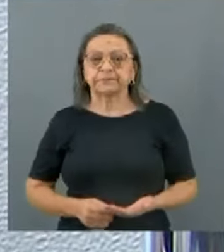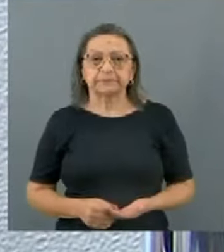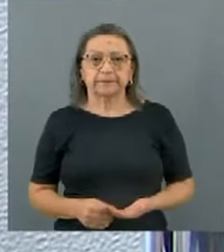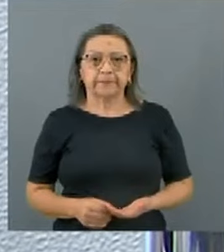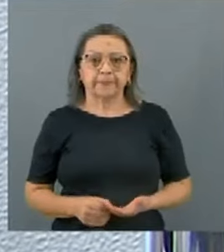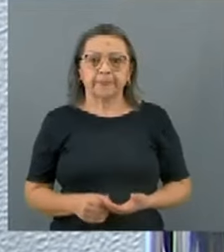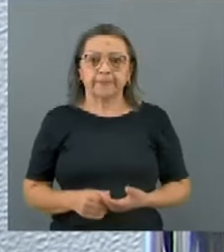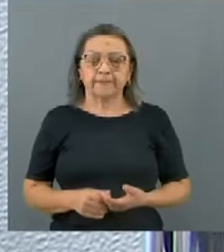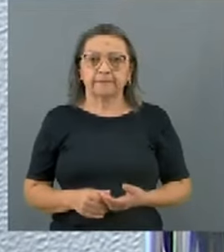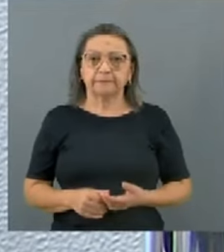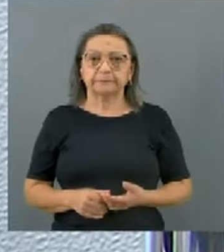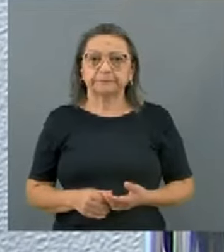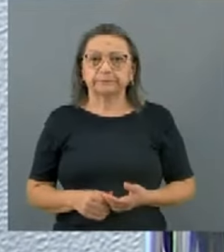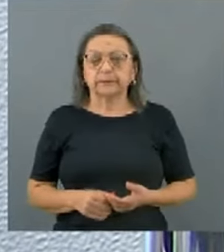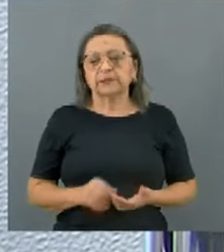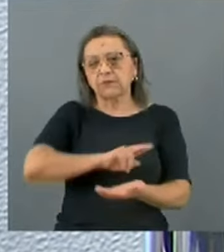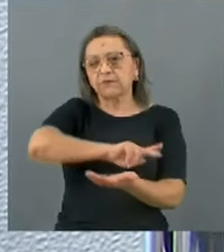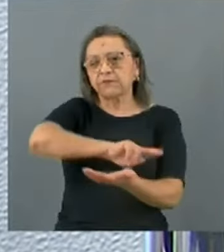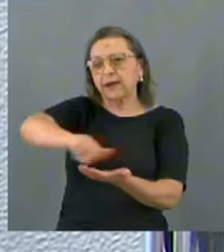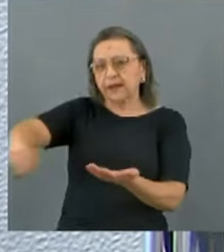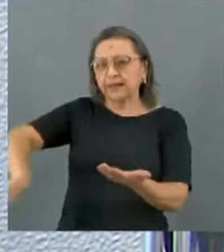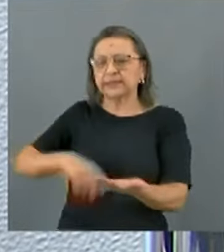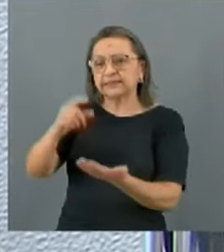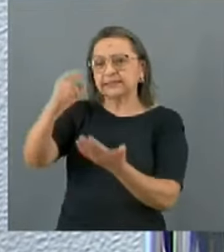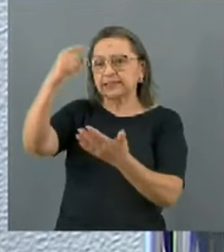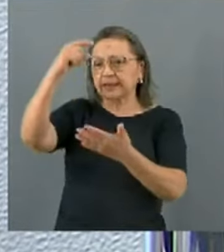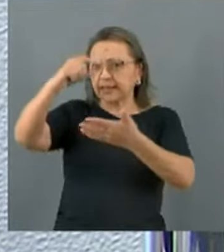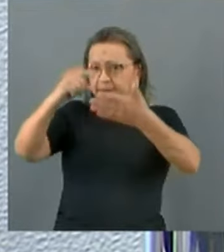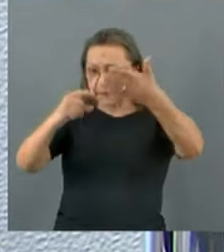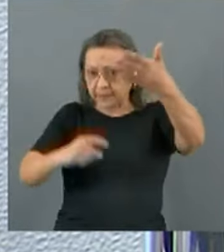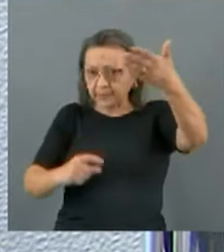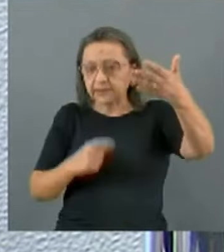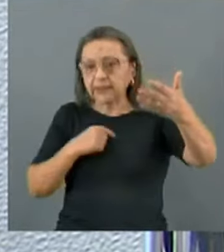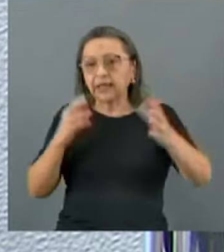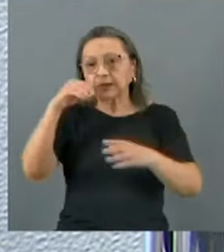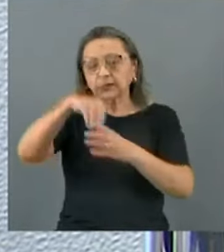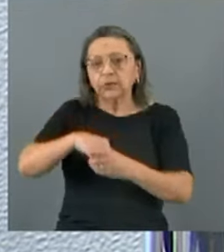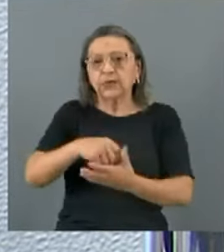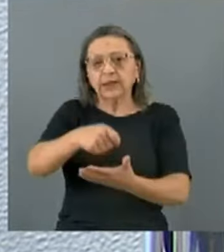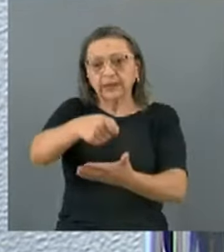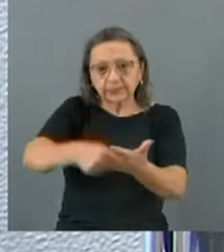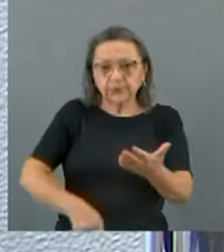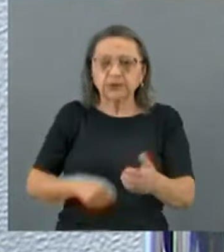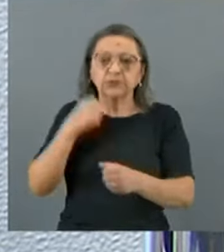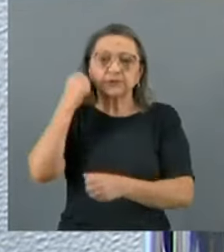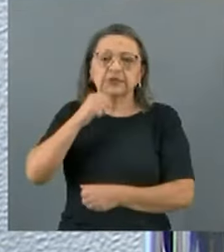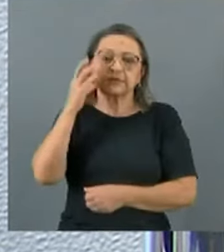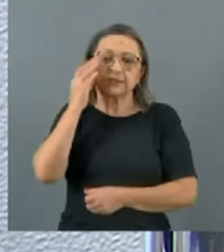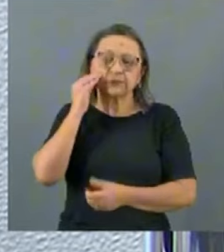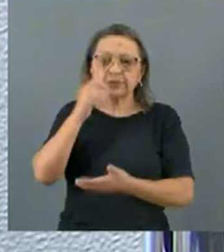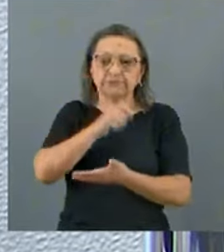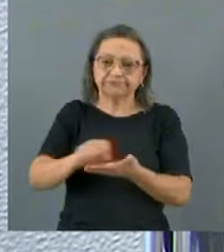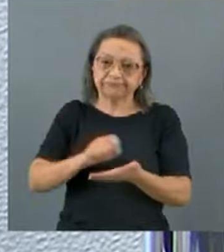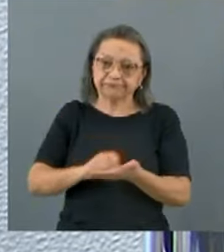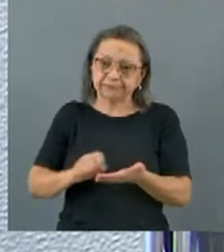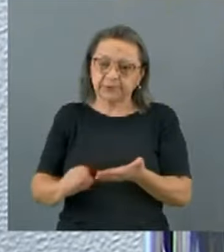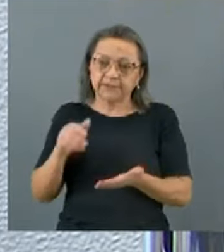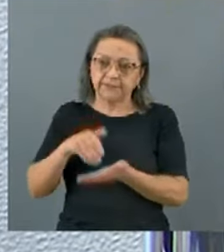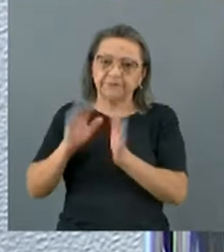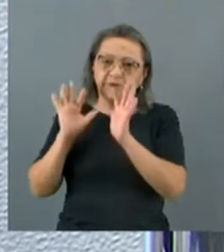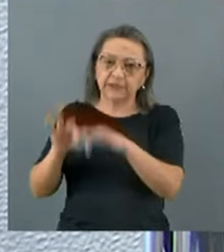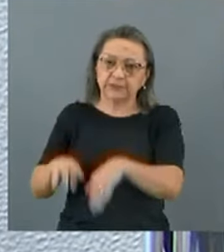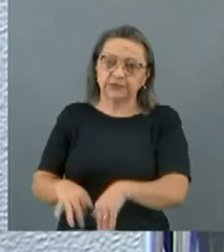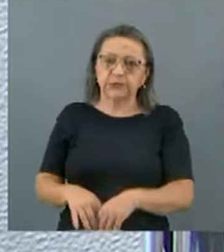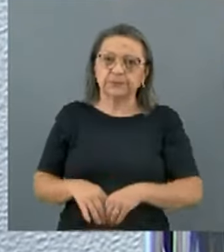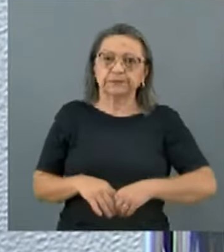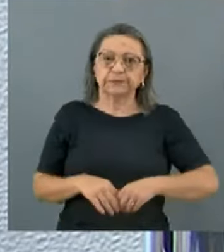Zenaide Maia. Várias dessas emendas estão, inclusive, no relatório do senador Exalci Lucas, que finalizou